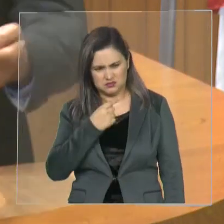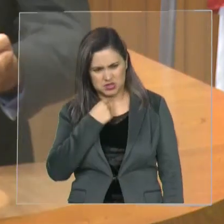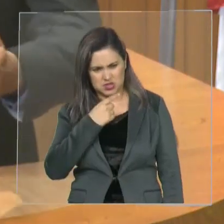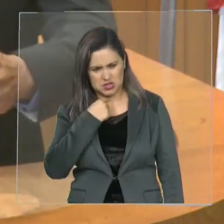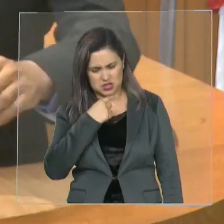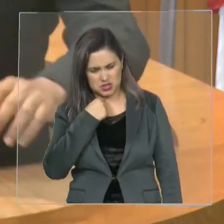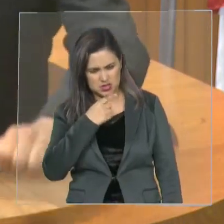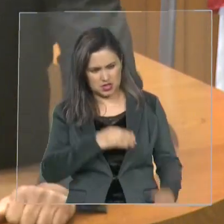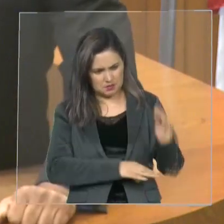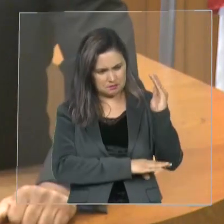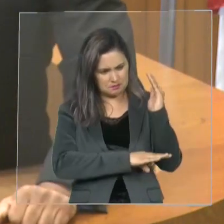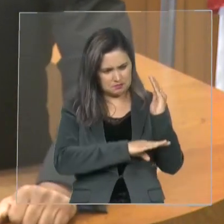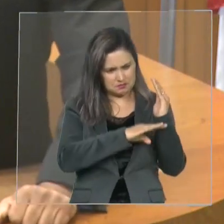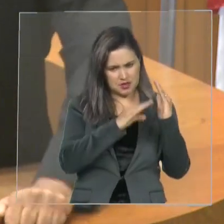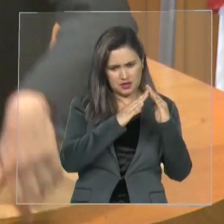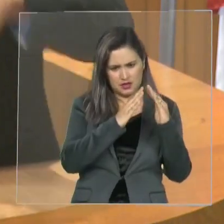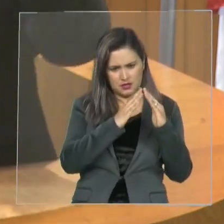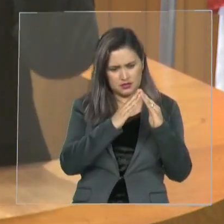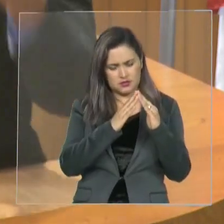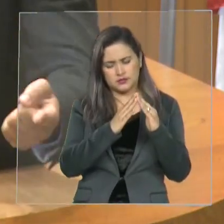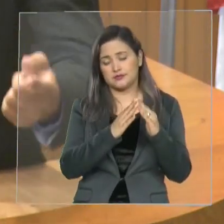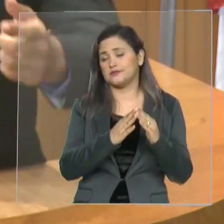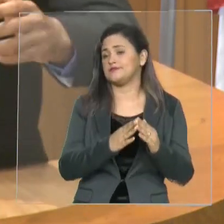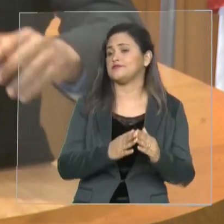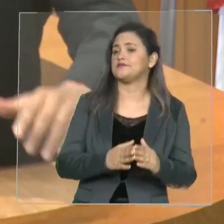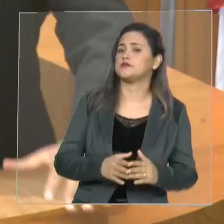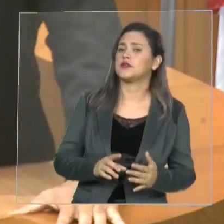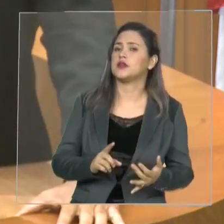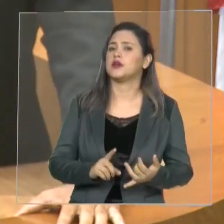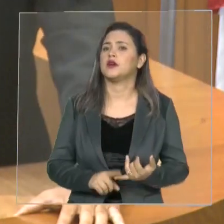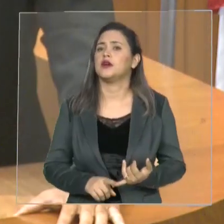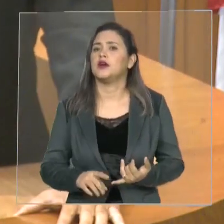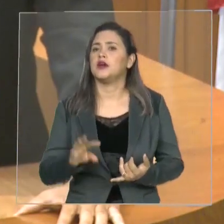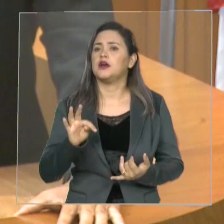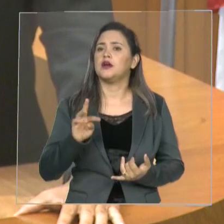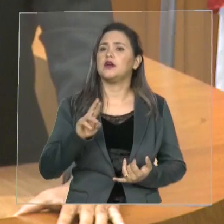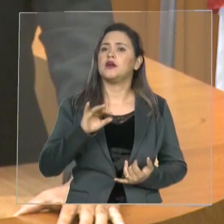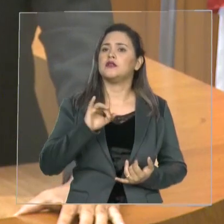anda na Trizidela. Ele não anda no presídio.